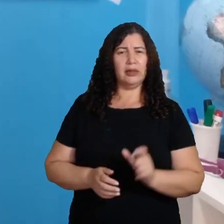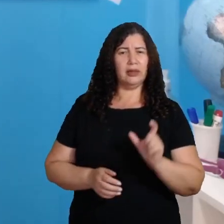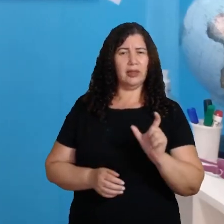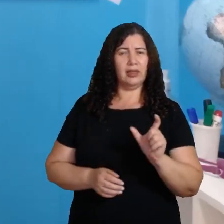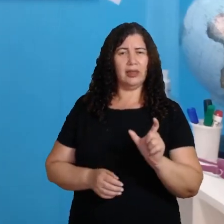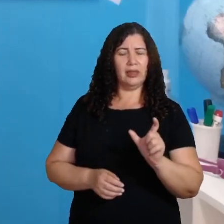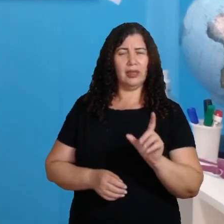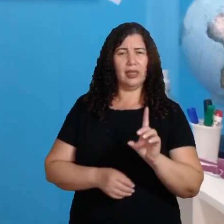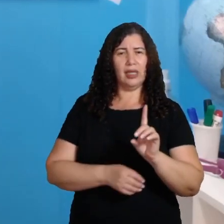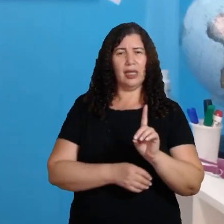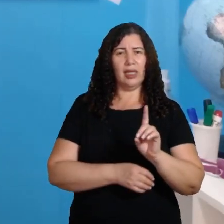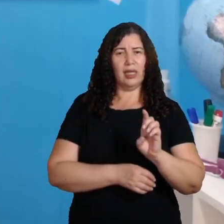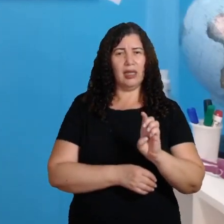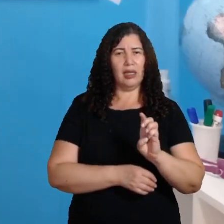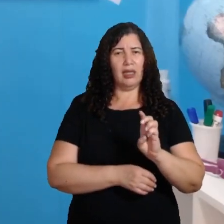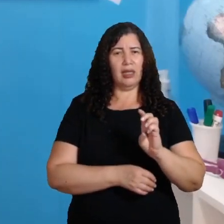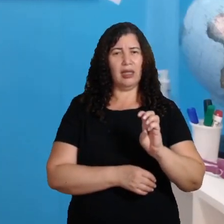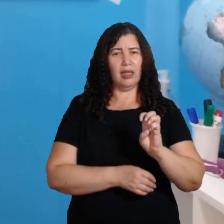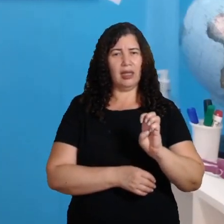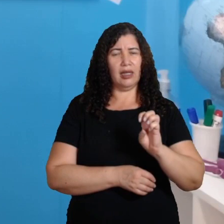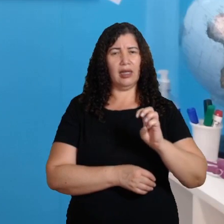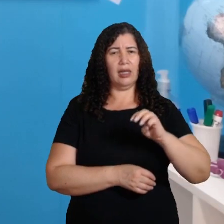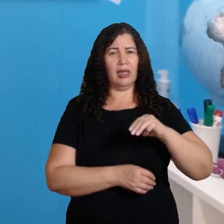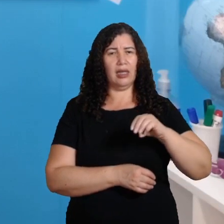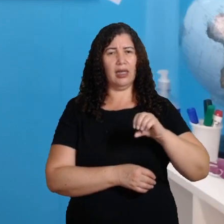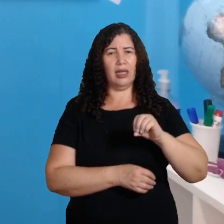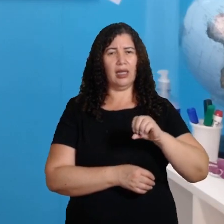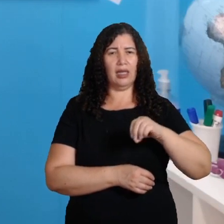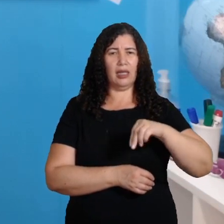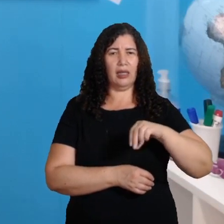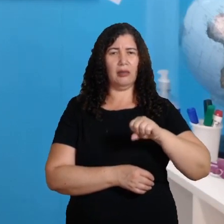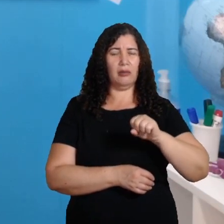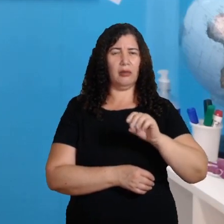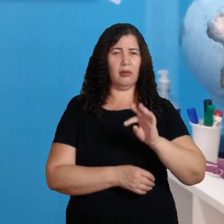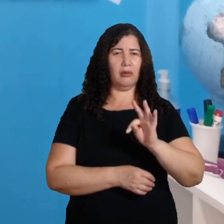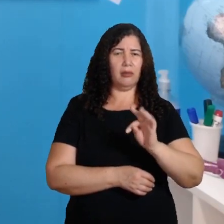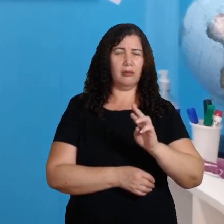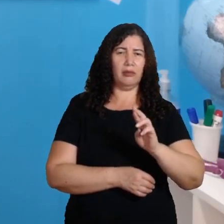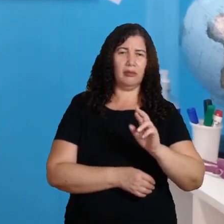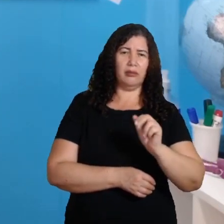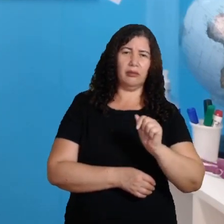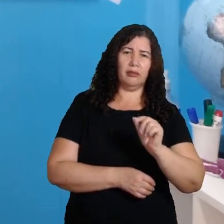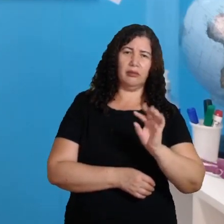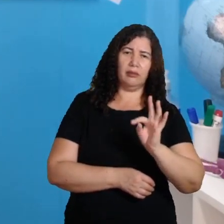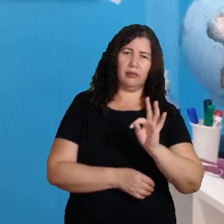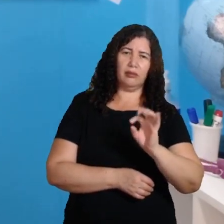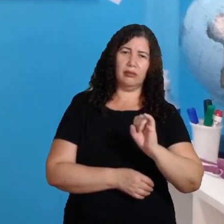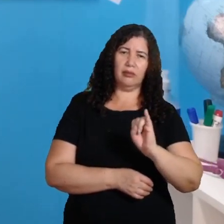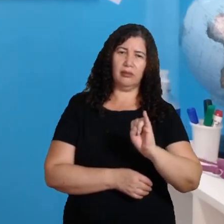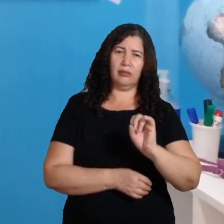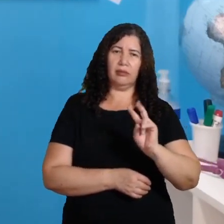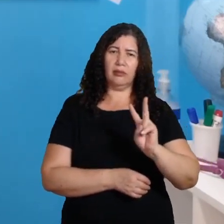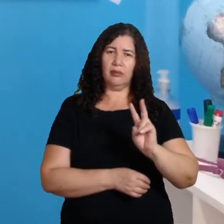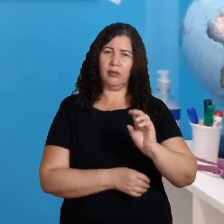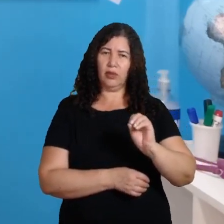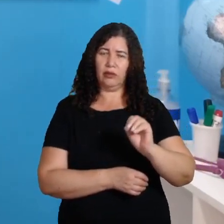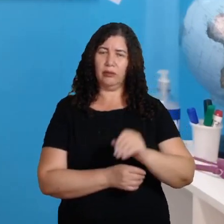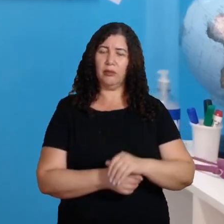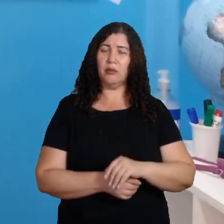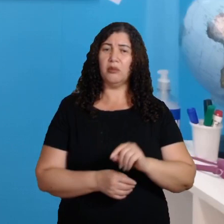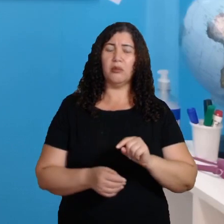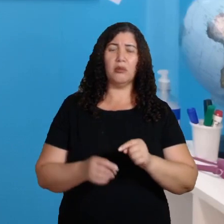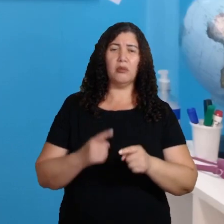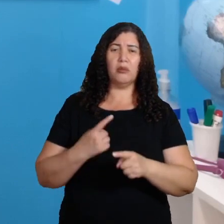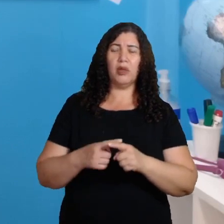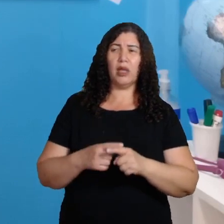demonstrativos? Justamente porque são pronomes que servem para nos mostrar seres de todos